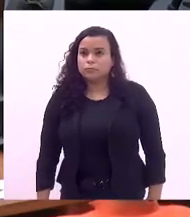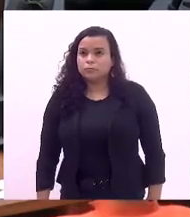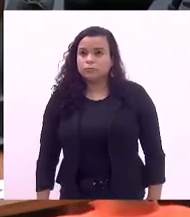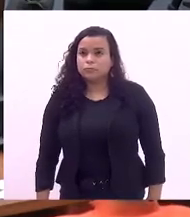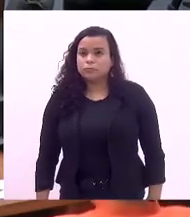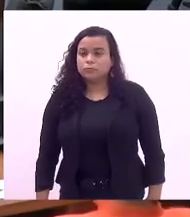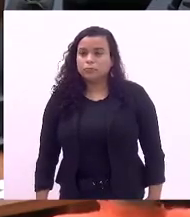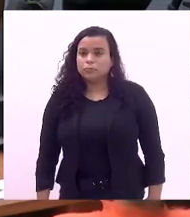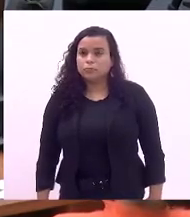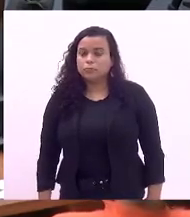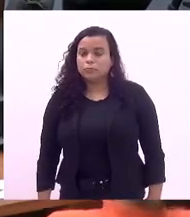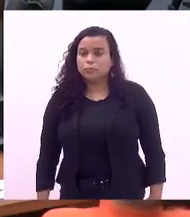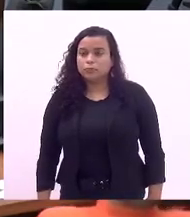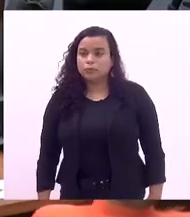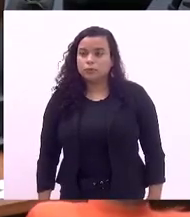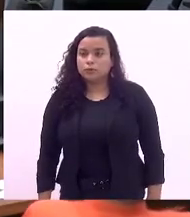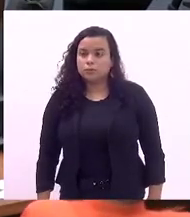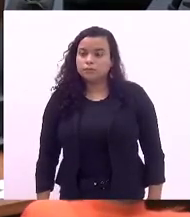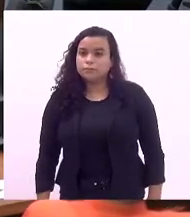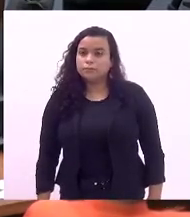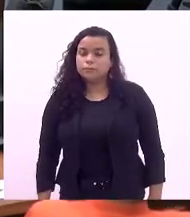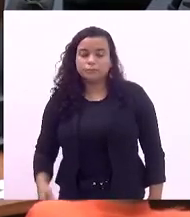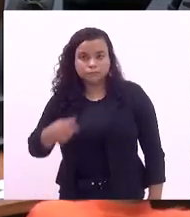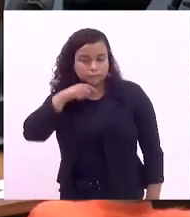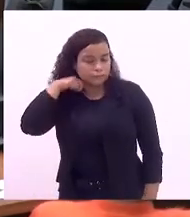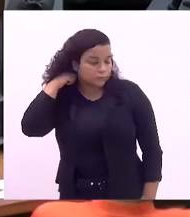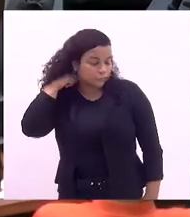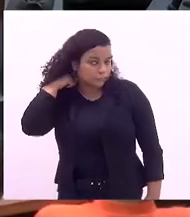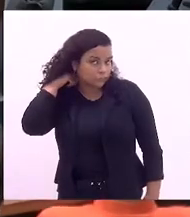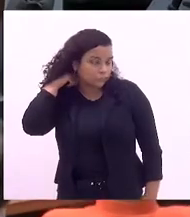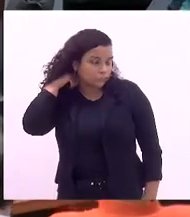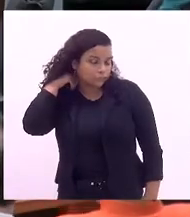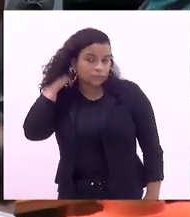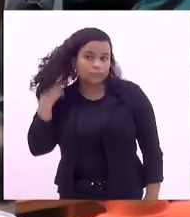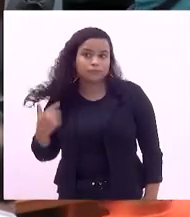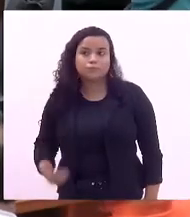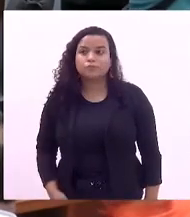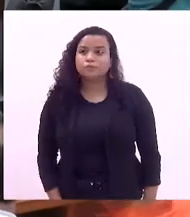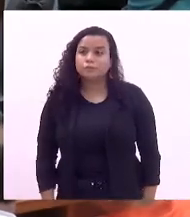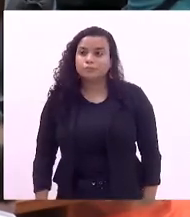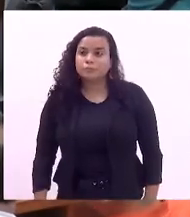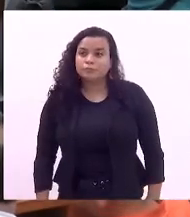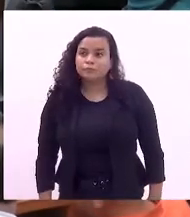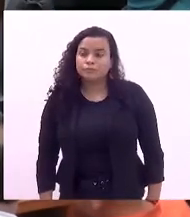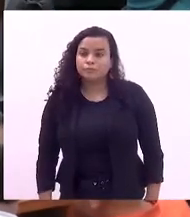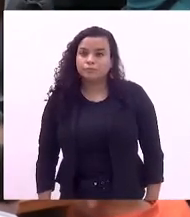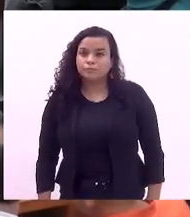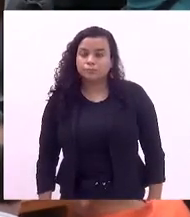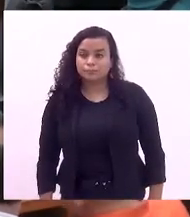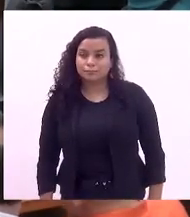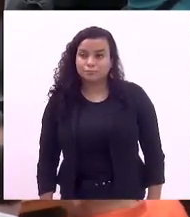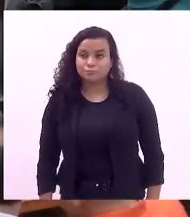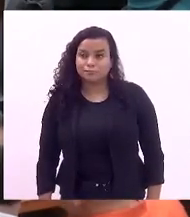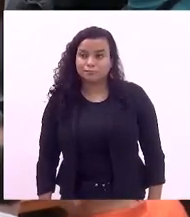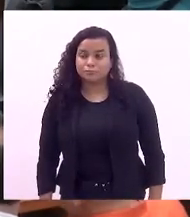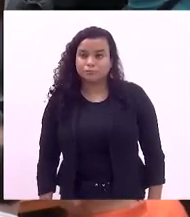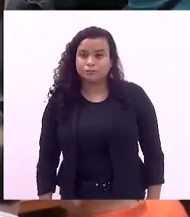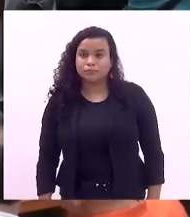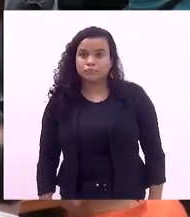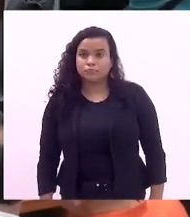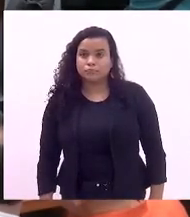E aí E aí E aí